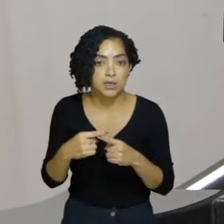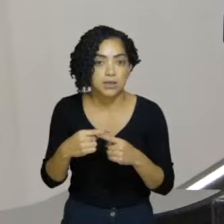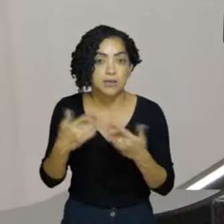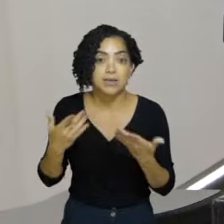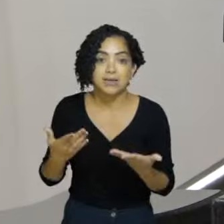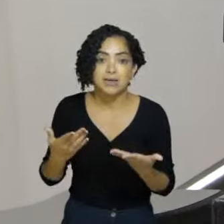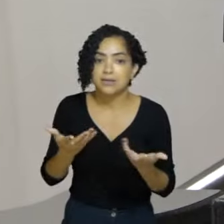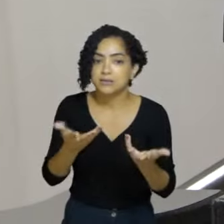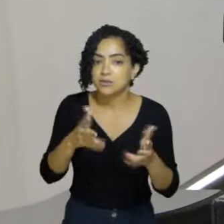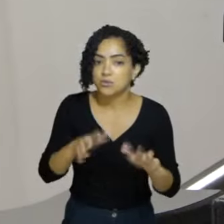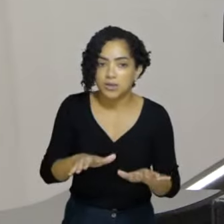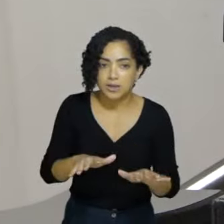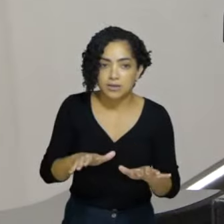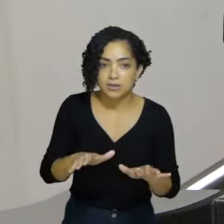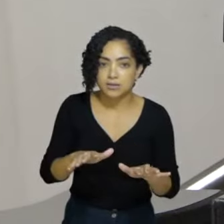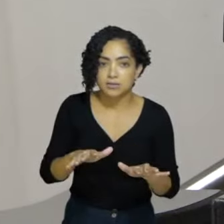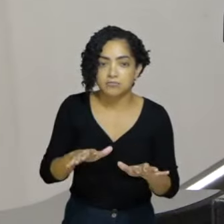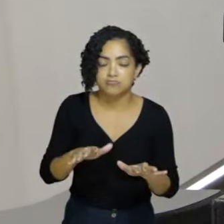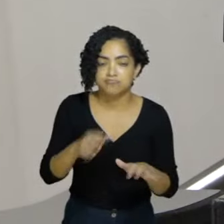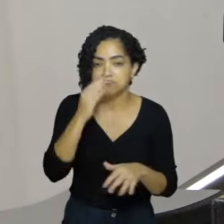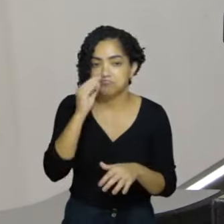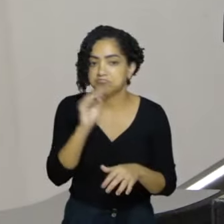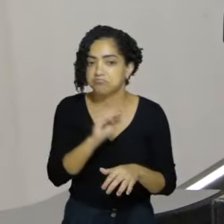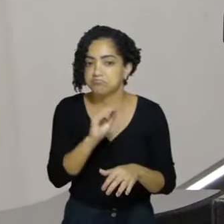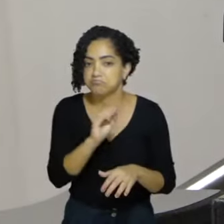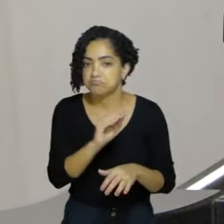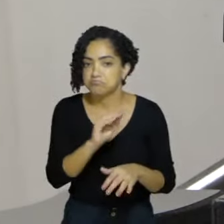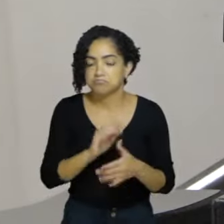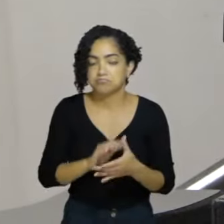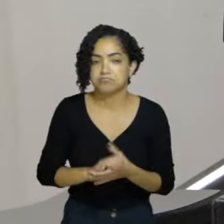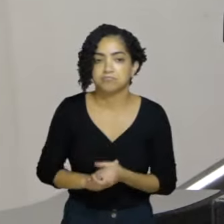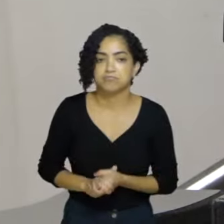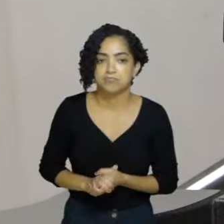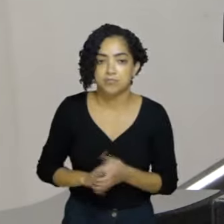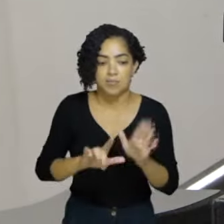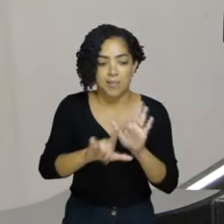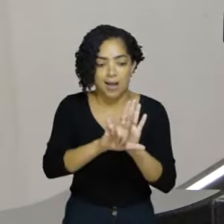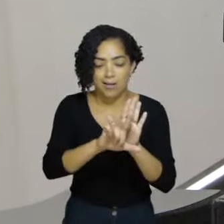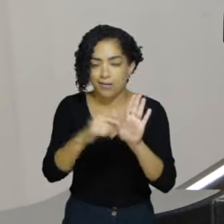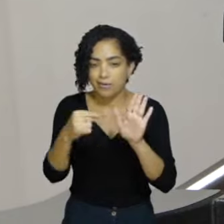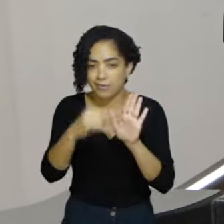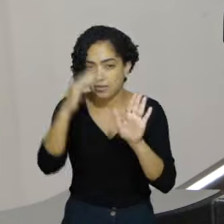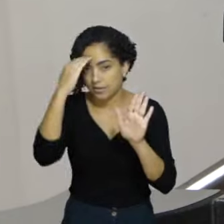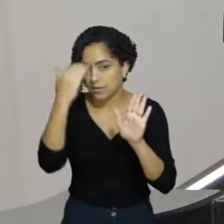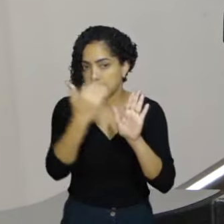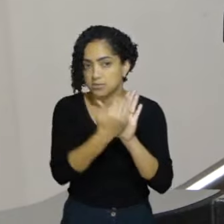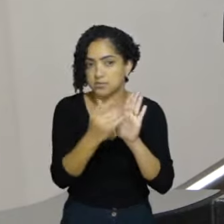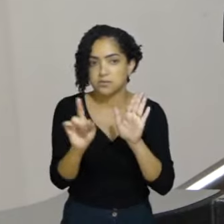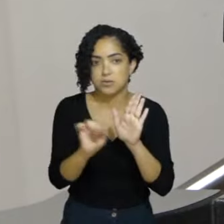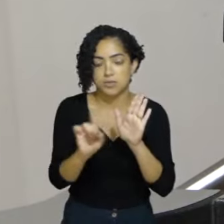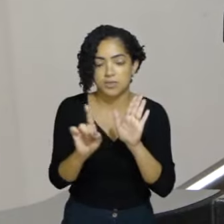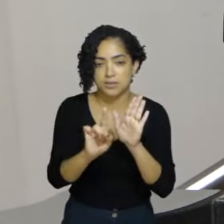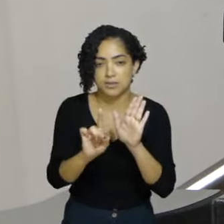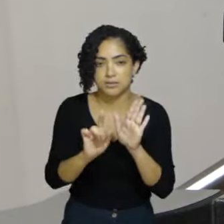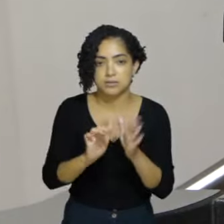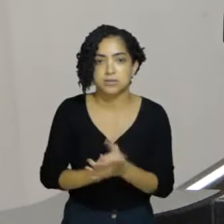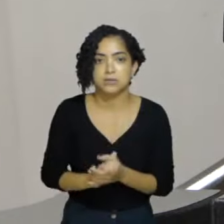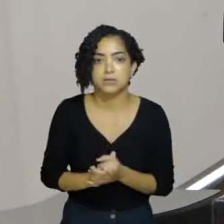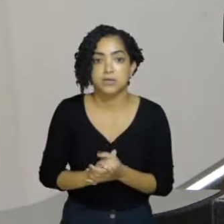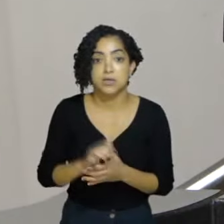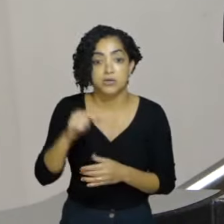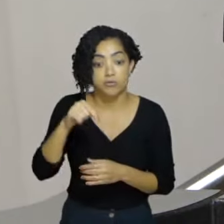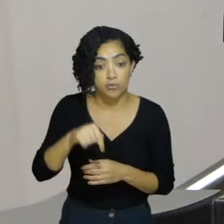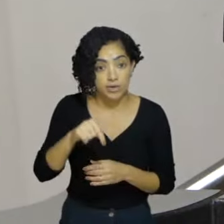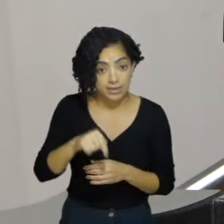saúde simplesmente estão ignorando, estão rasgando a lei estadual, que foi aqui, volto a dizer,